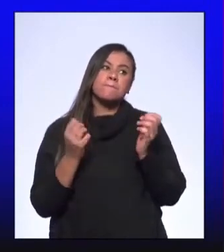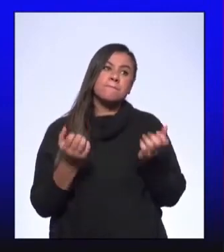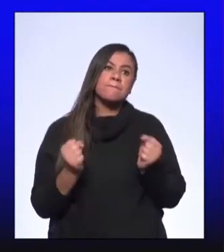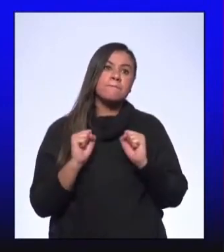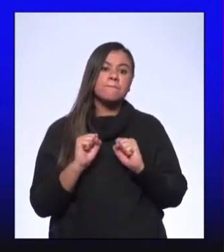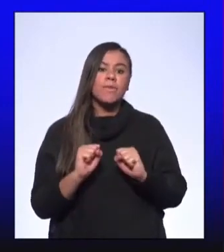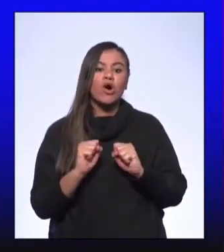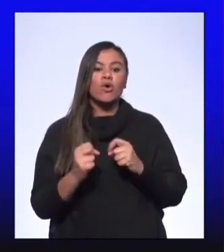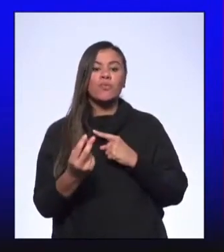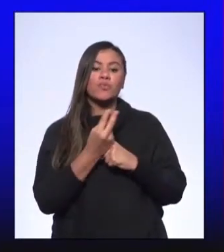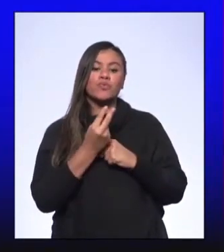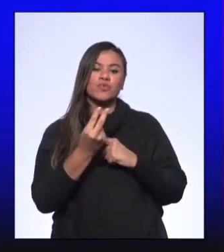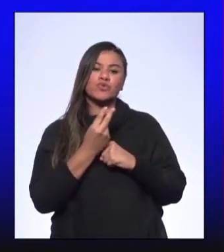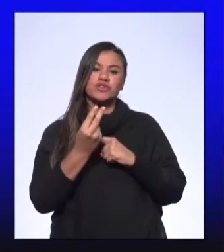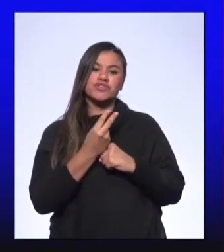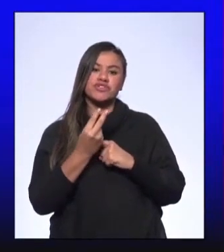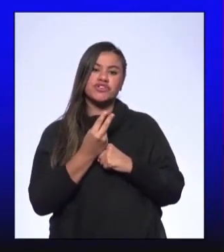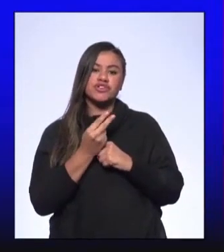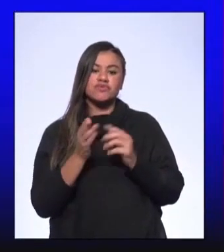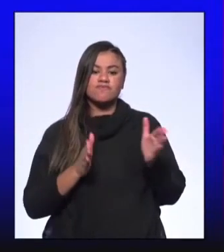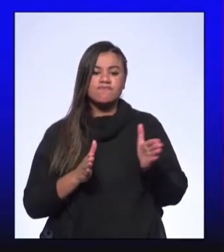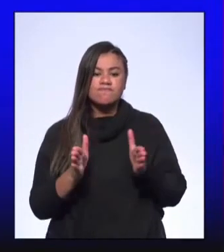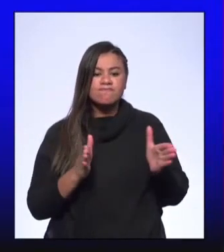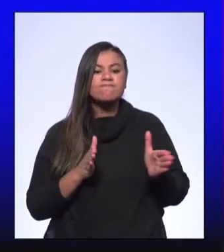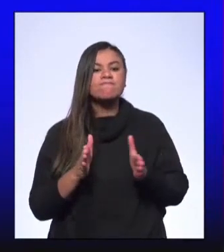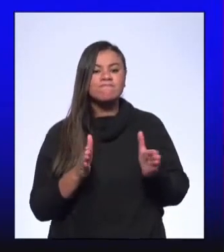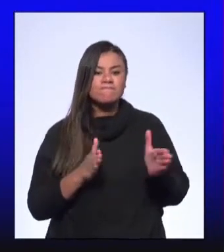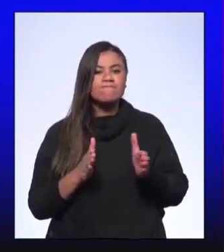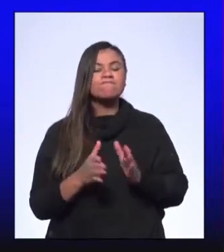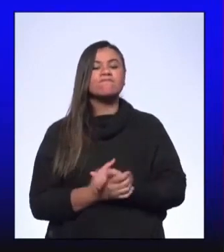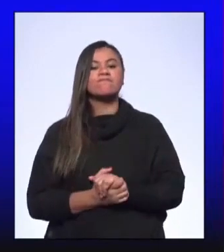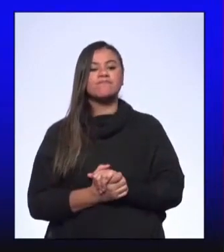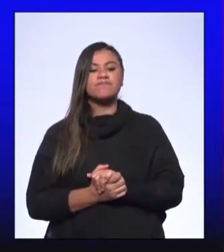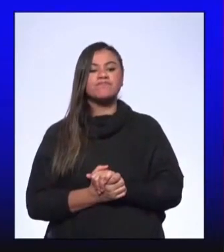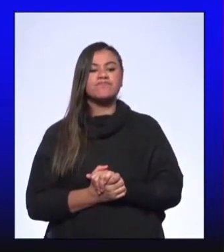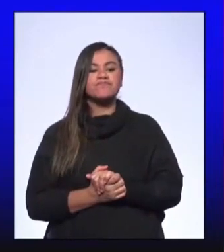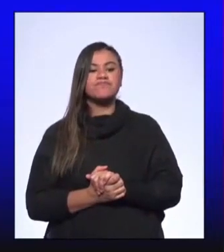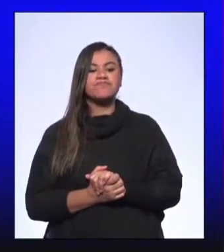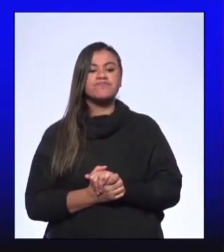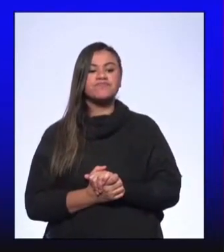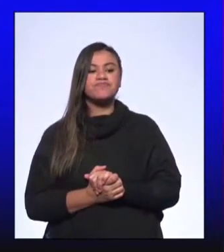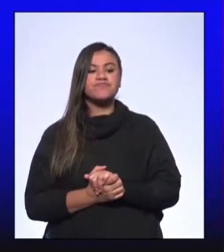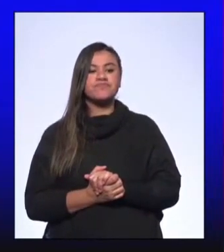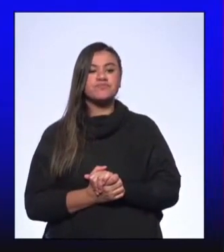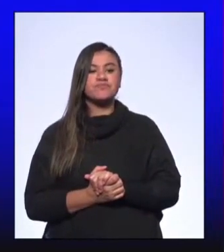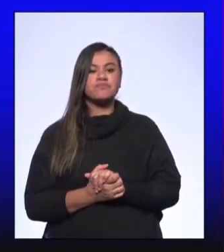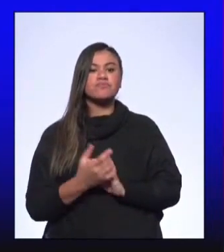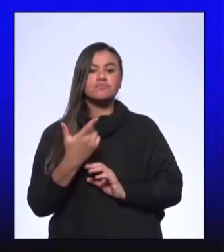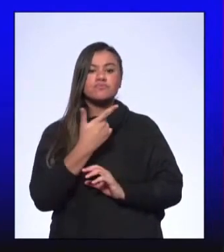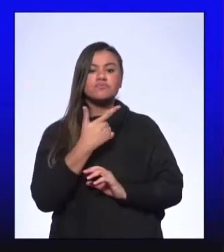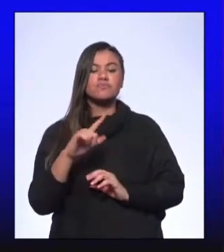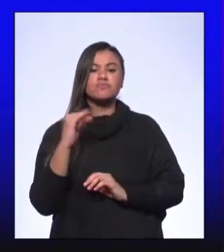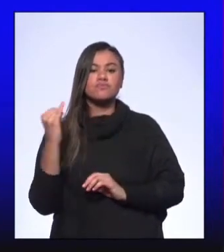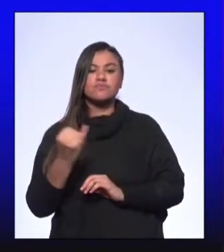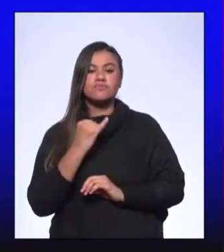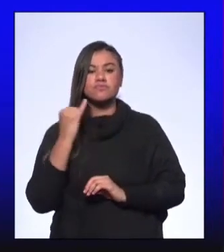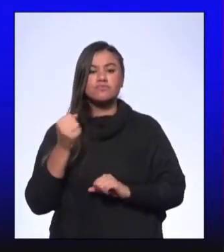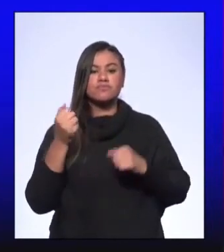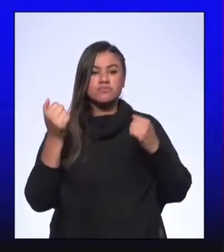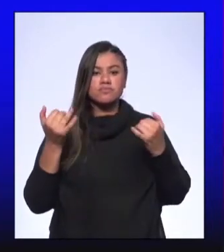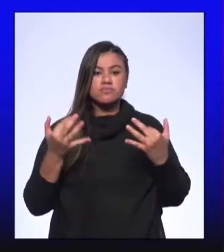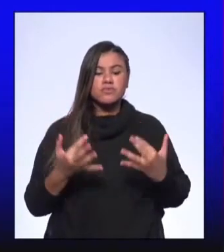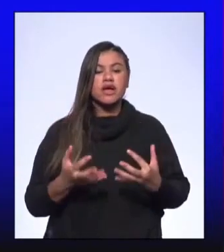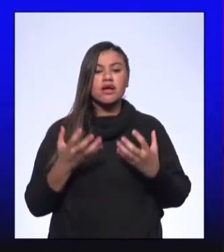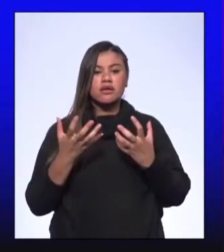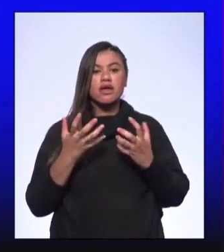totalmente protegidos, pelo menos em curto prazo, contra essa doença. Outro ponto importante que eu queria comentar com